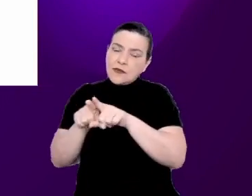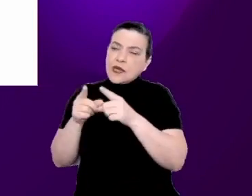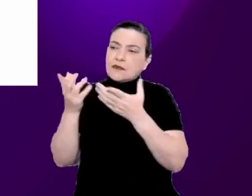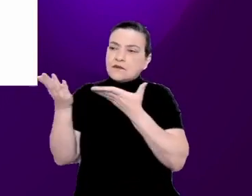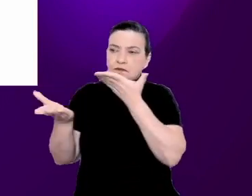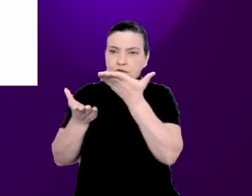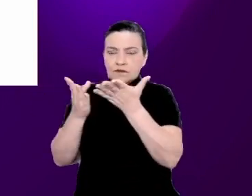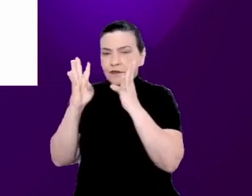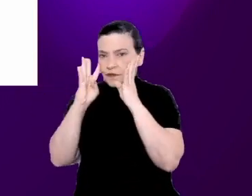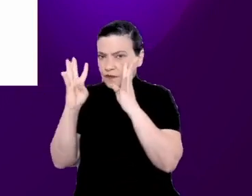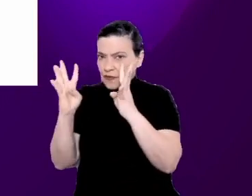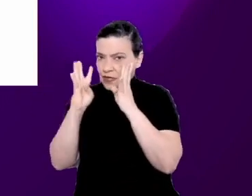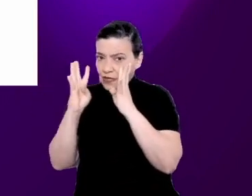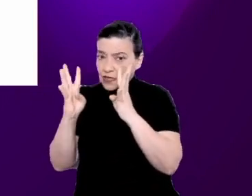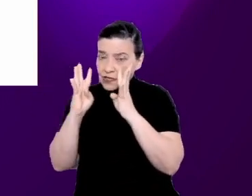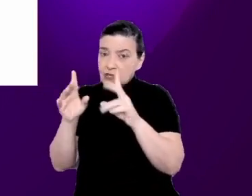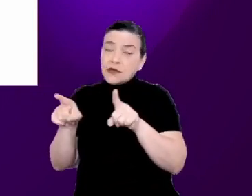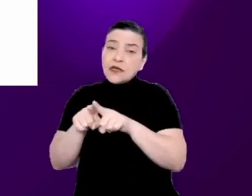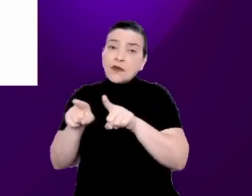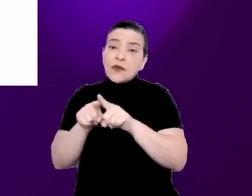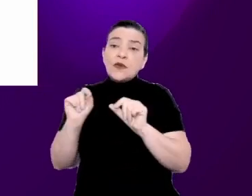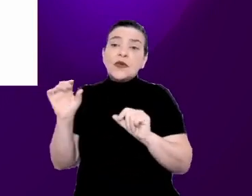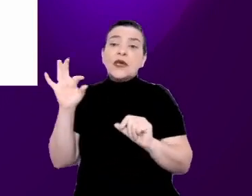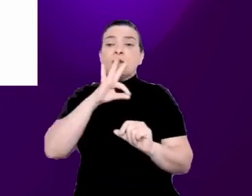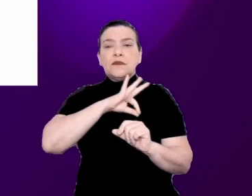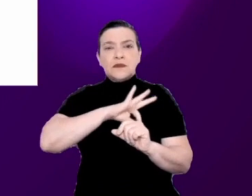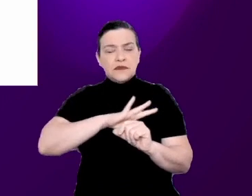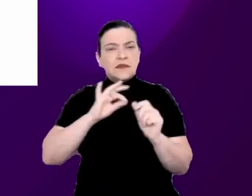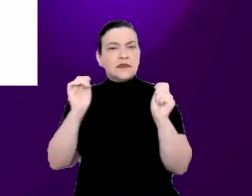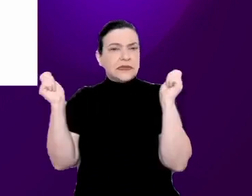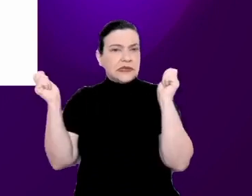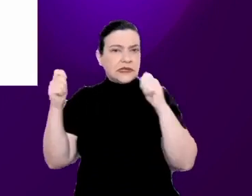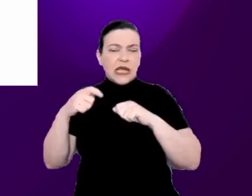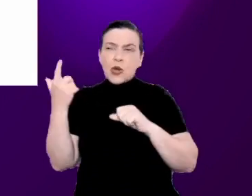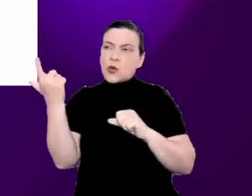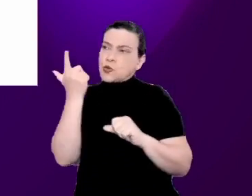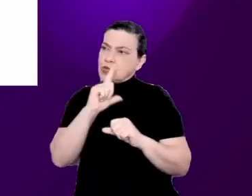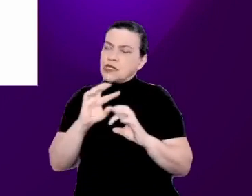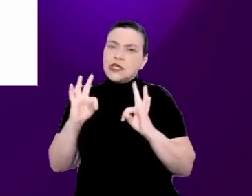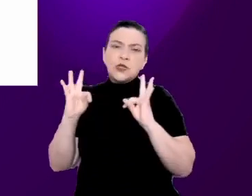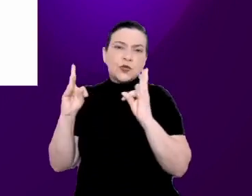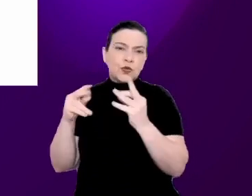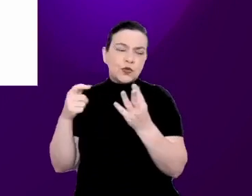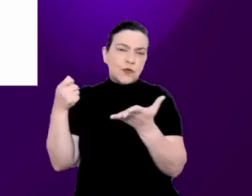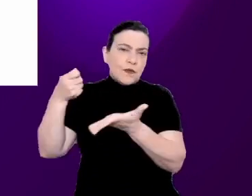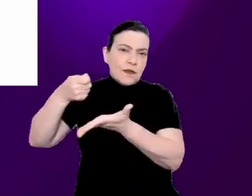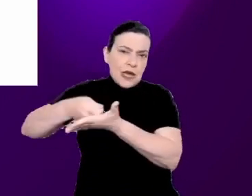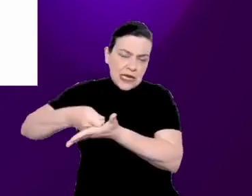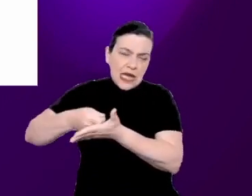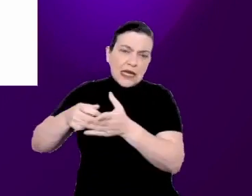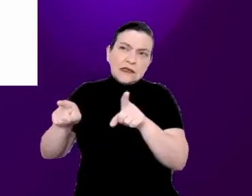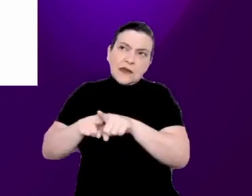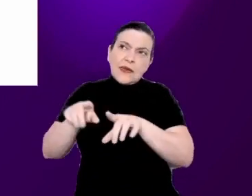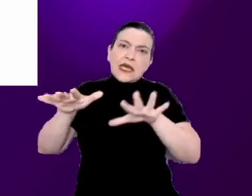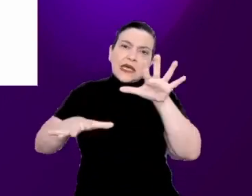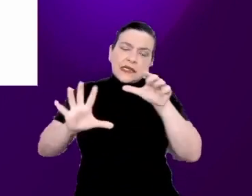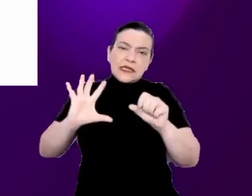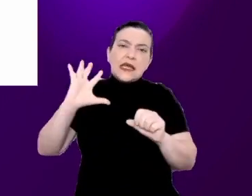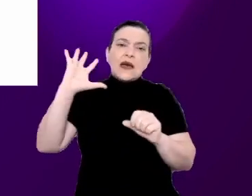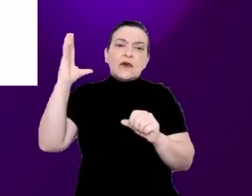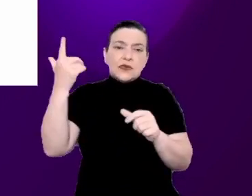volume possível e a remuneração fee-for-service cobriria todos os custos e muitas vezes até algo a mais, caso surgisse um imprevisto no